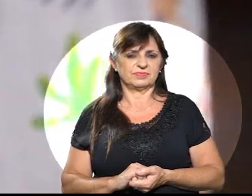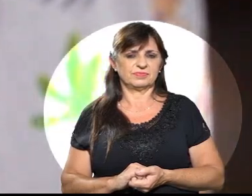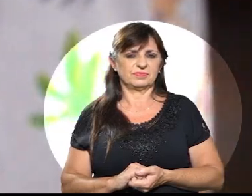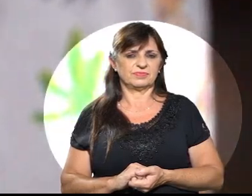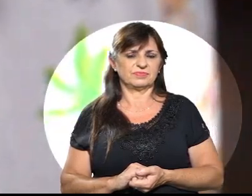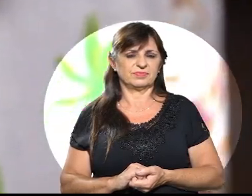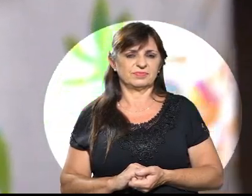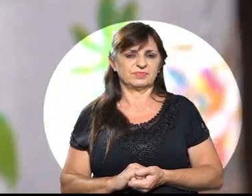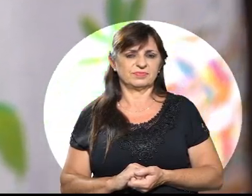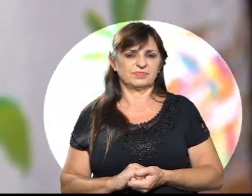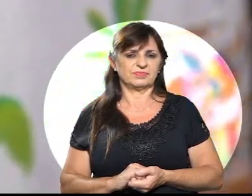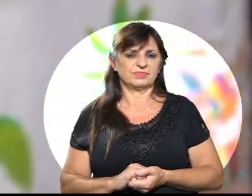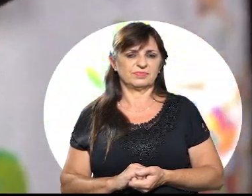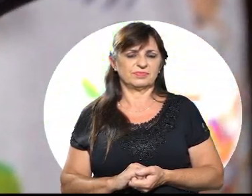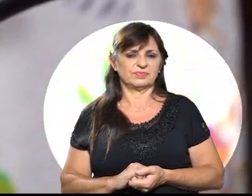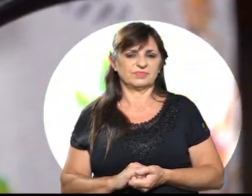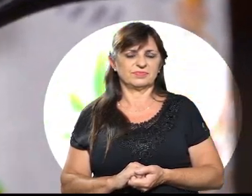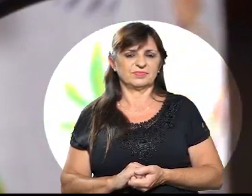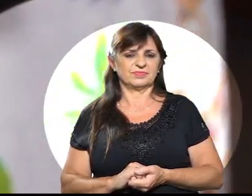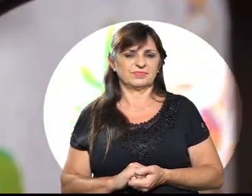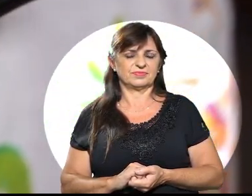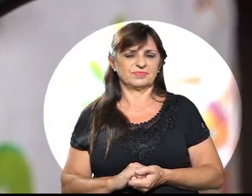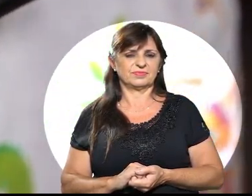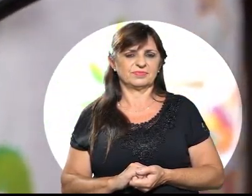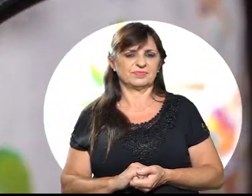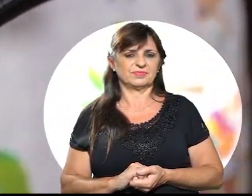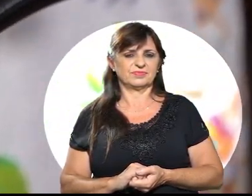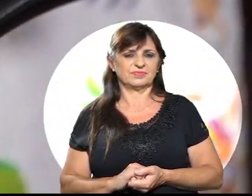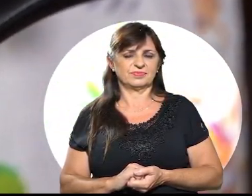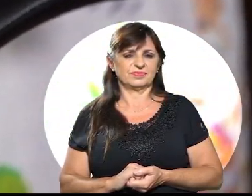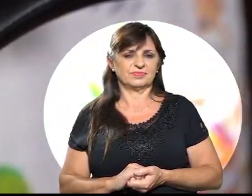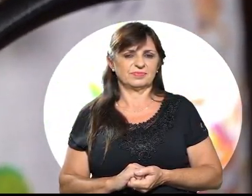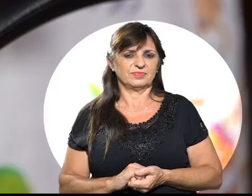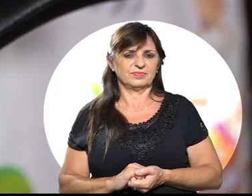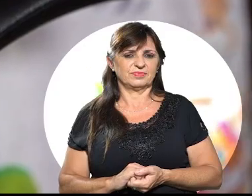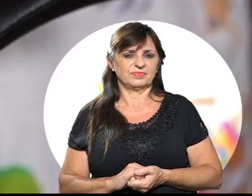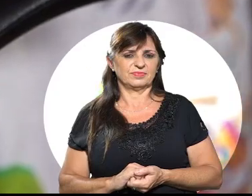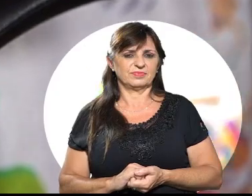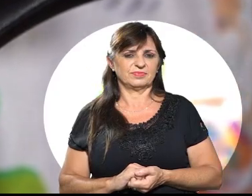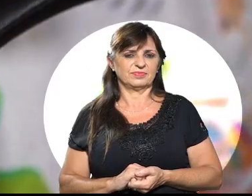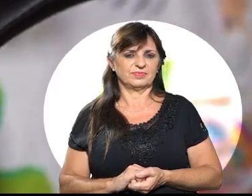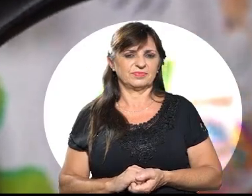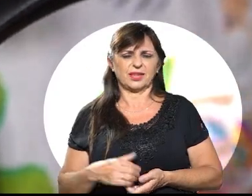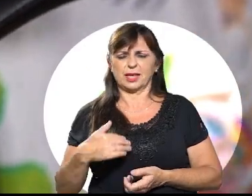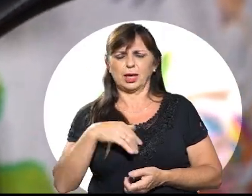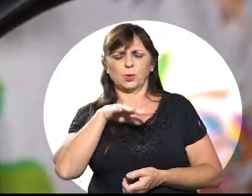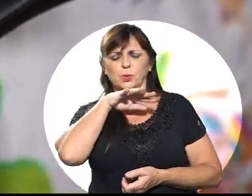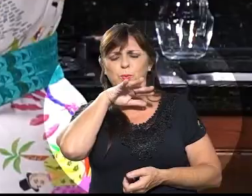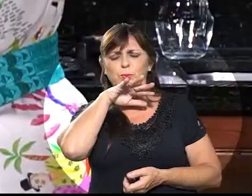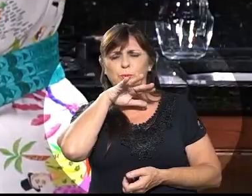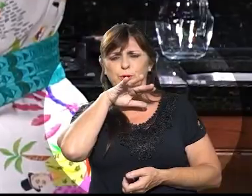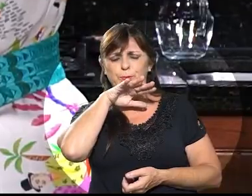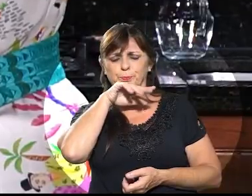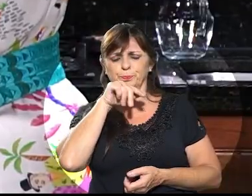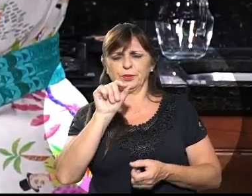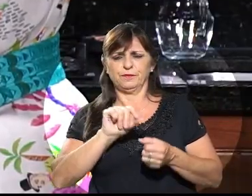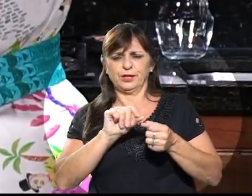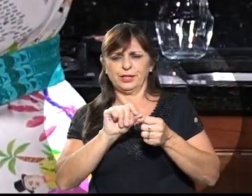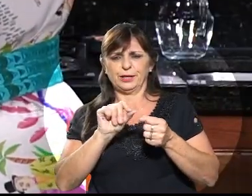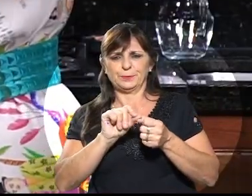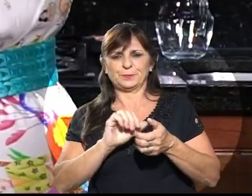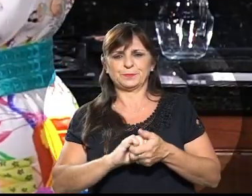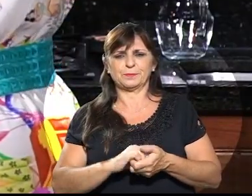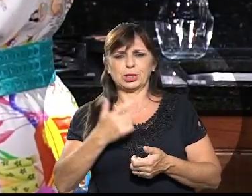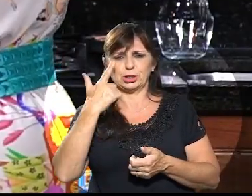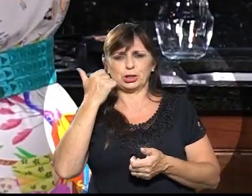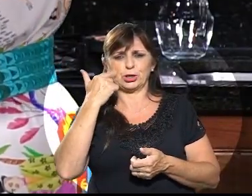Não. Eu sou ruim de choro. Ó, Reide, eu posso olhar aqui